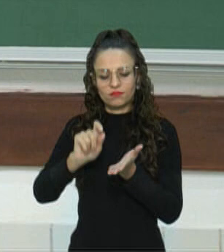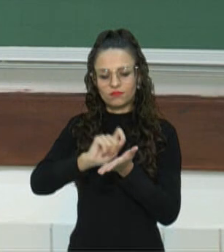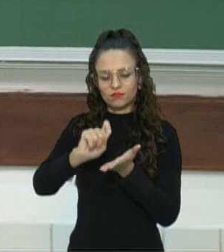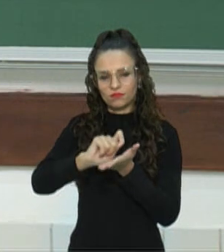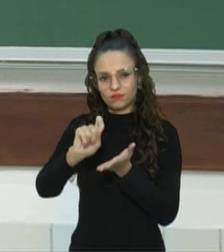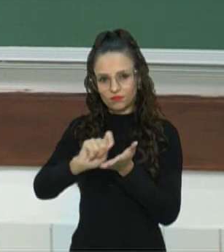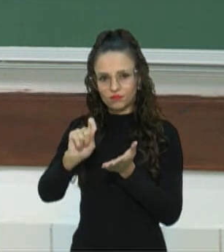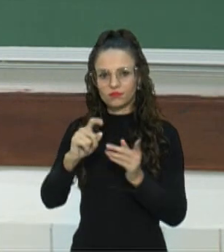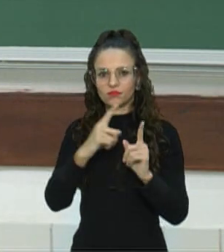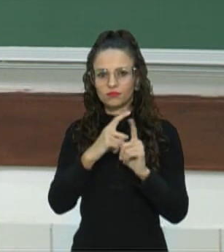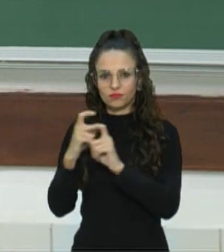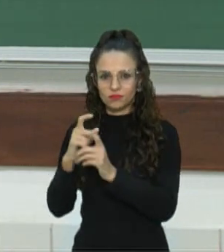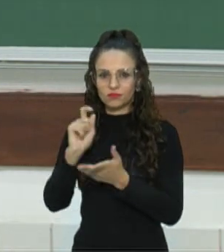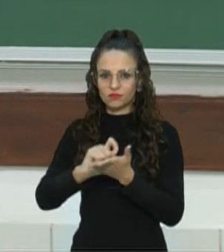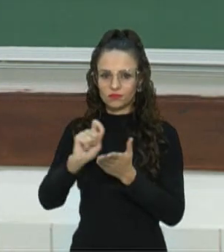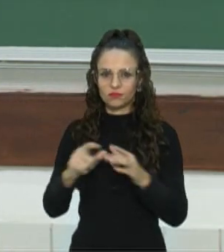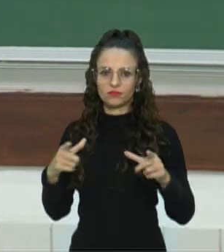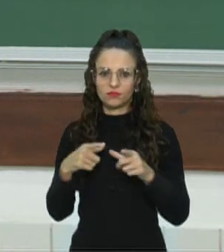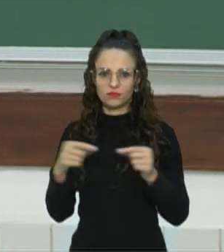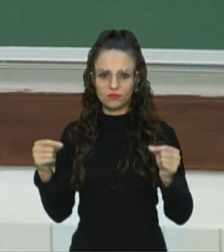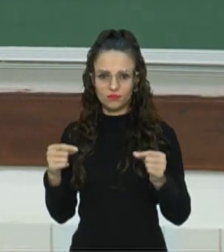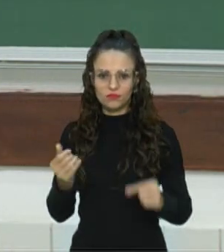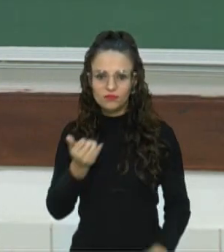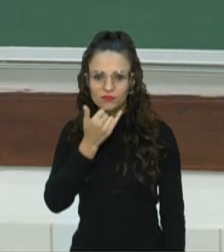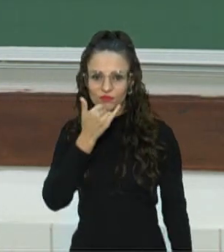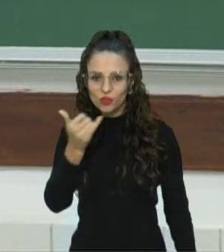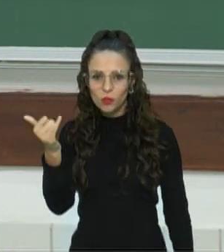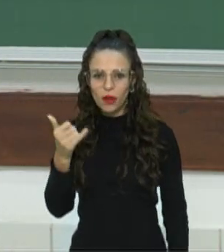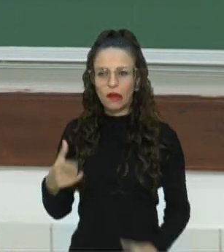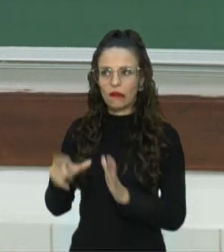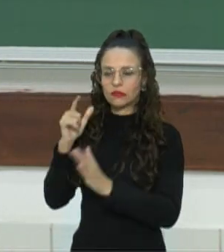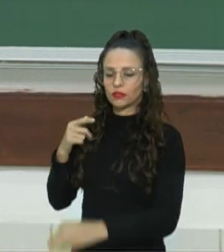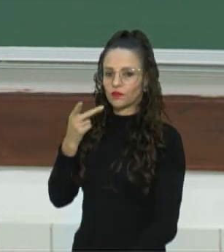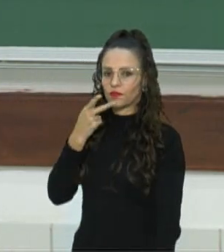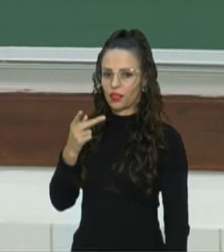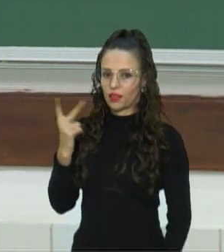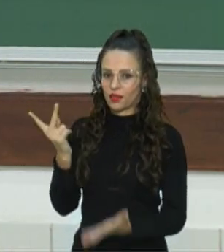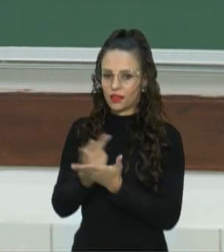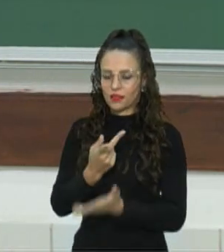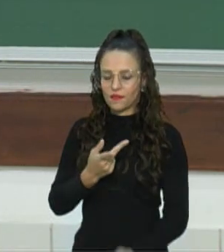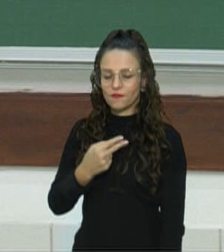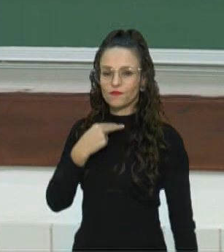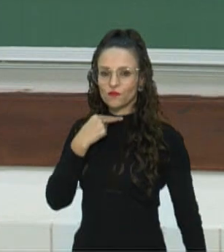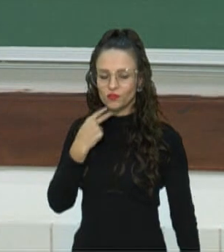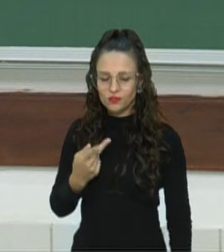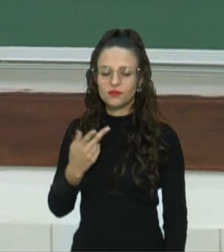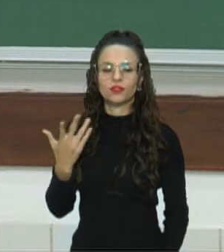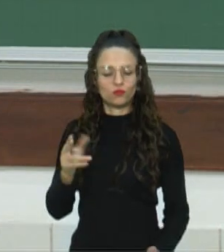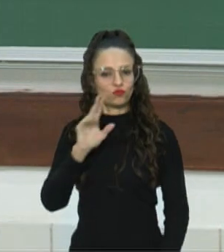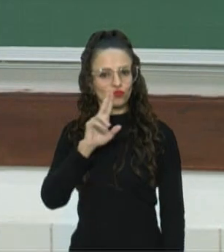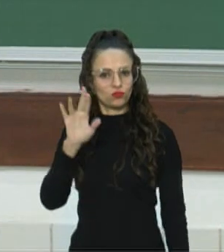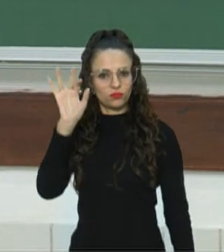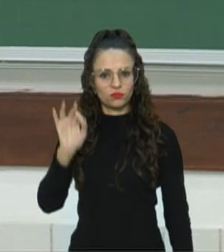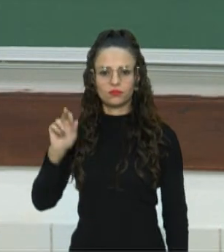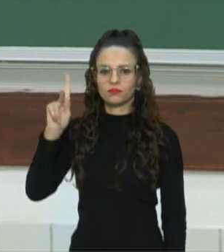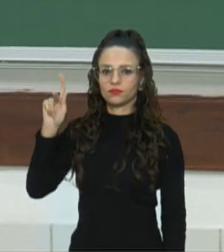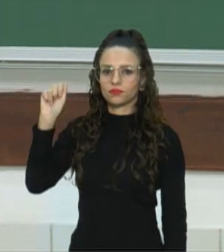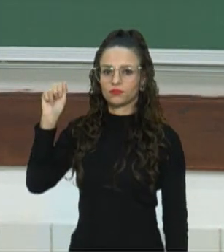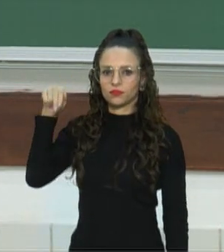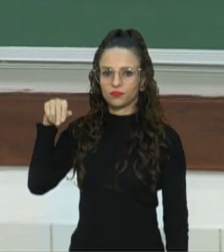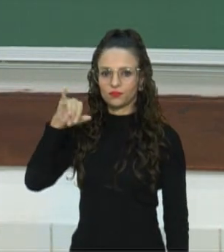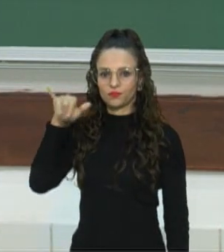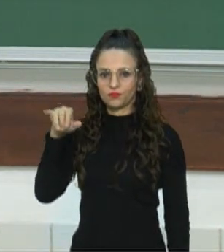utilizados, né, na escrita japonesa. Então, peço perdão ao erro e retifico aqui para vocês, beleza? Então